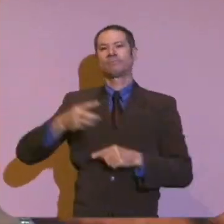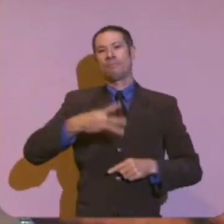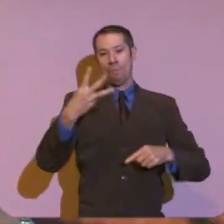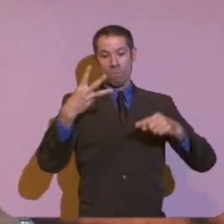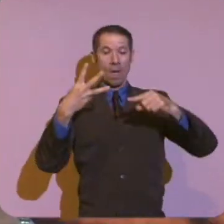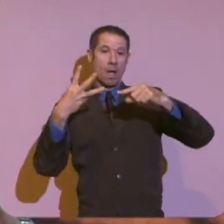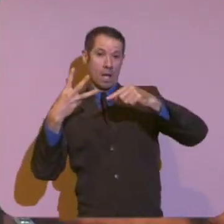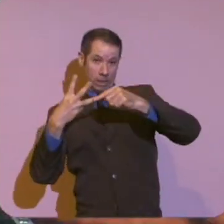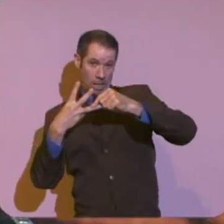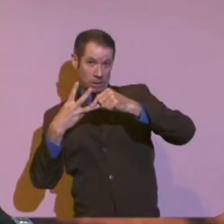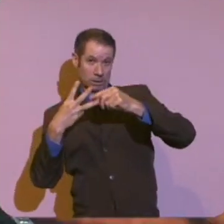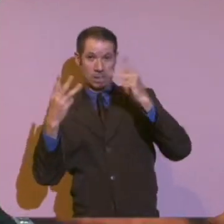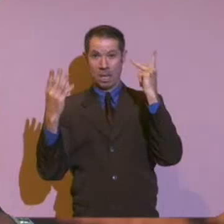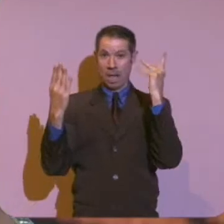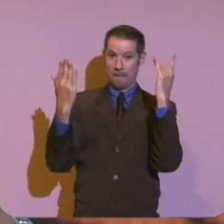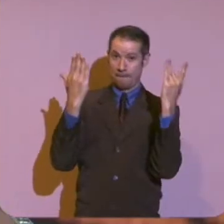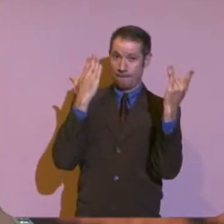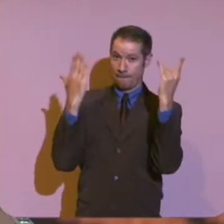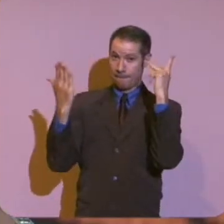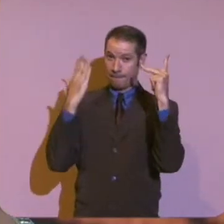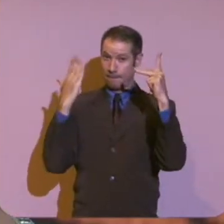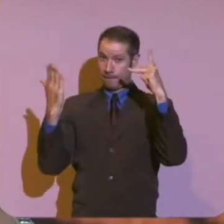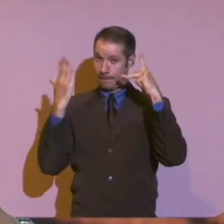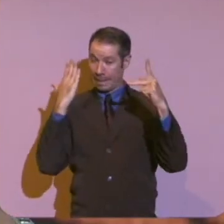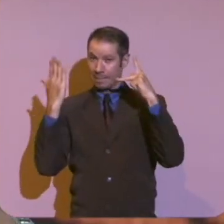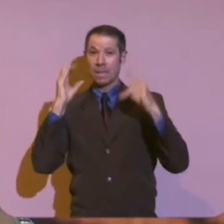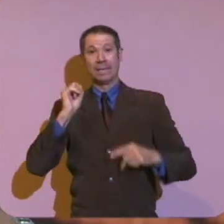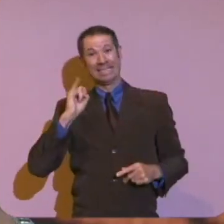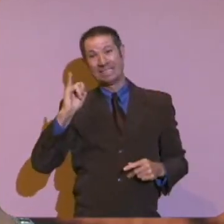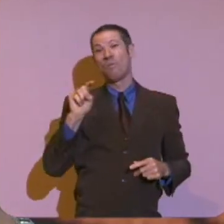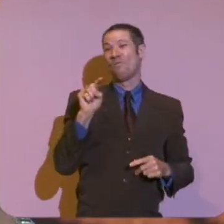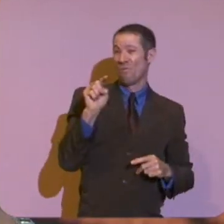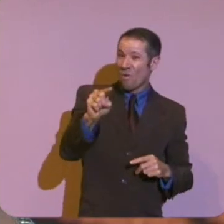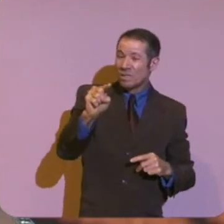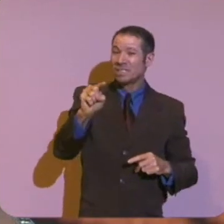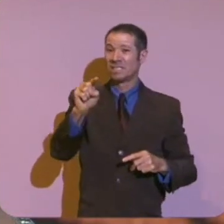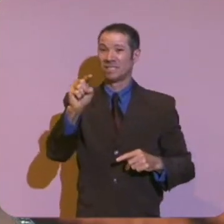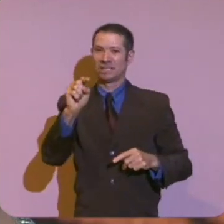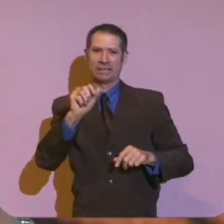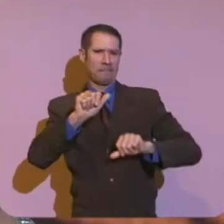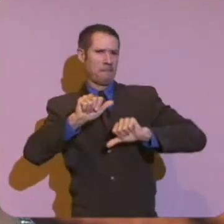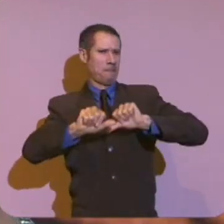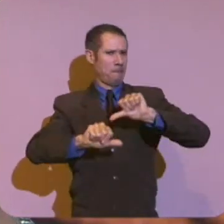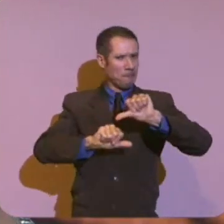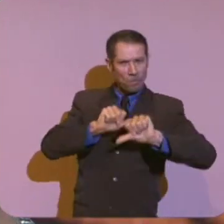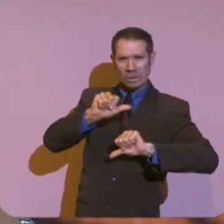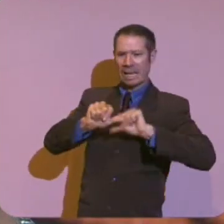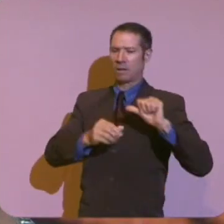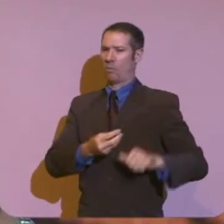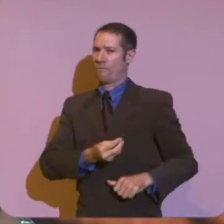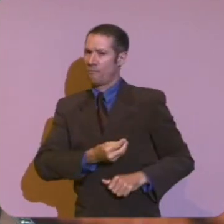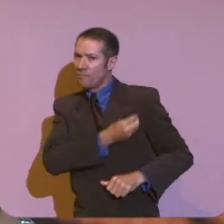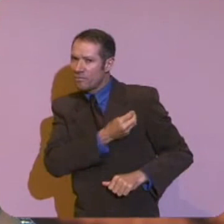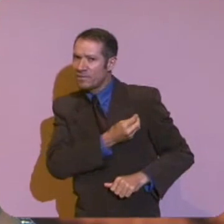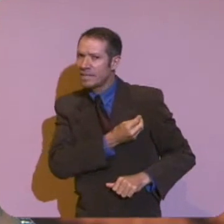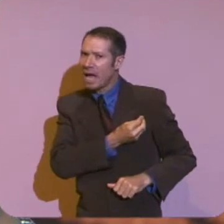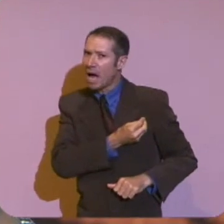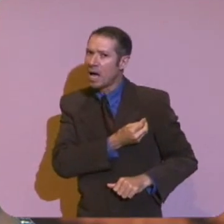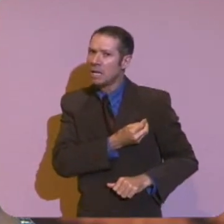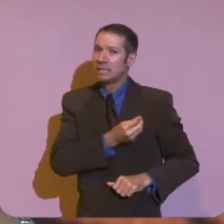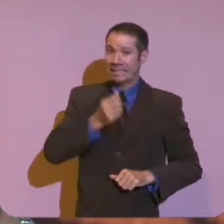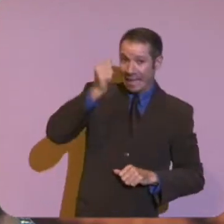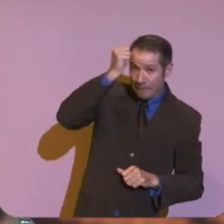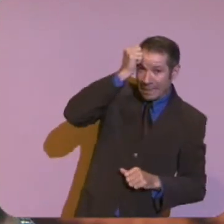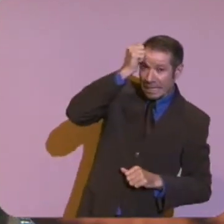lição dessa parábola é que, se você for moldável, Ele não